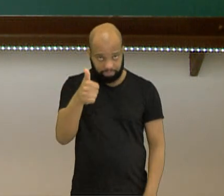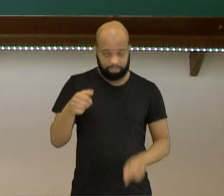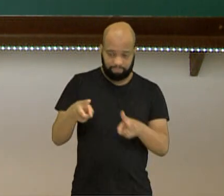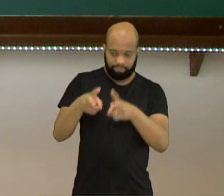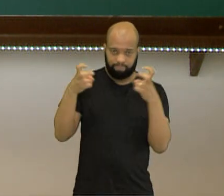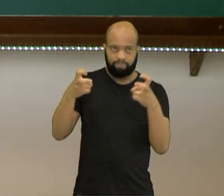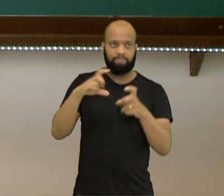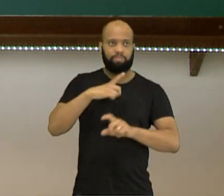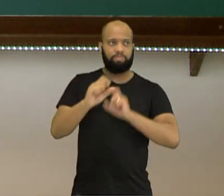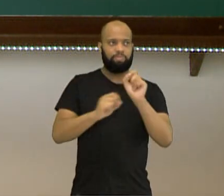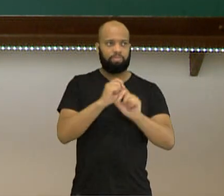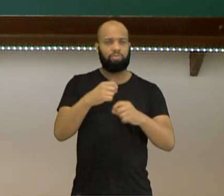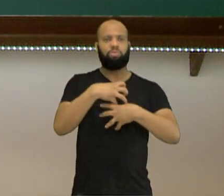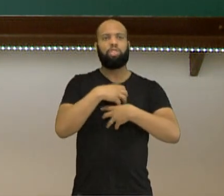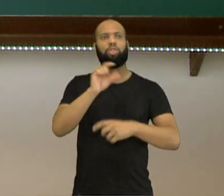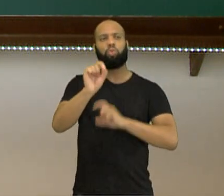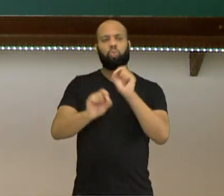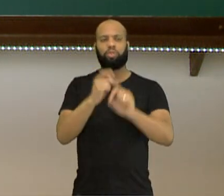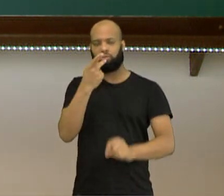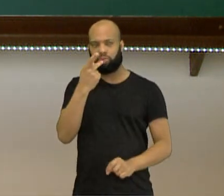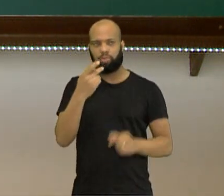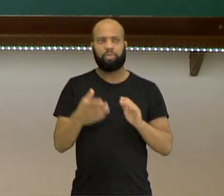Perceberam ali então a fala dela?